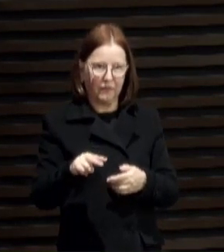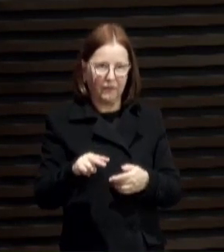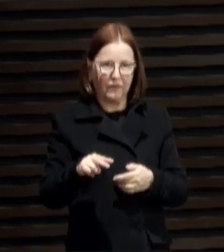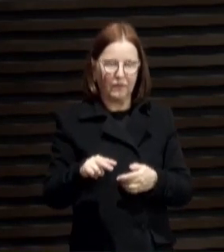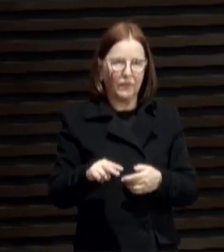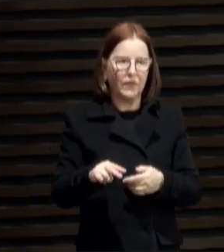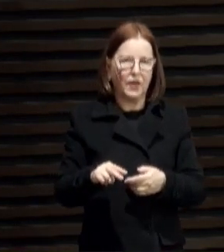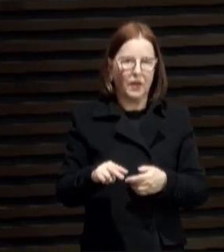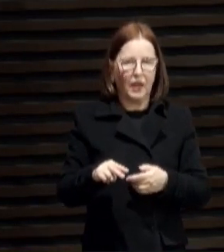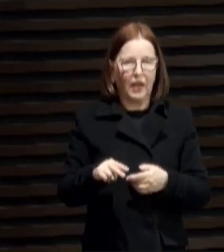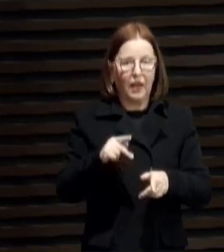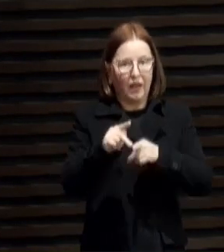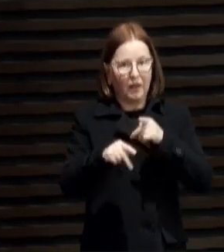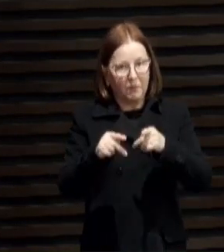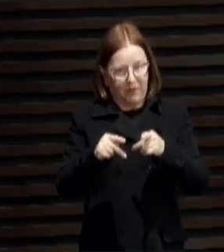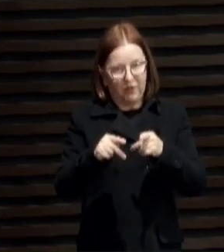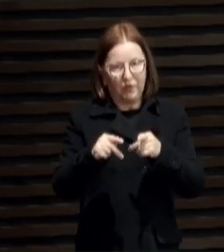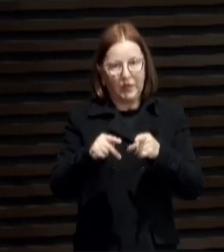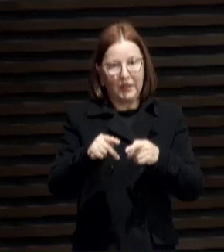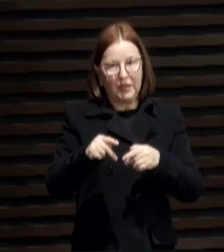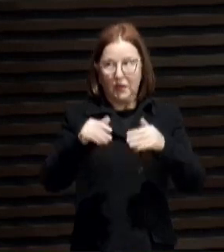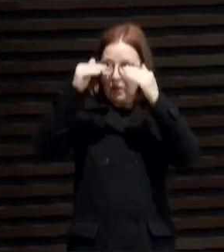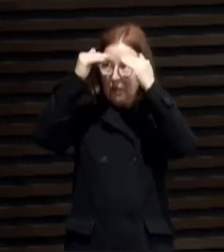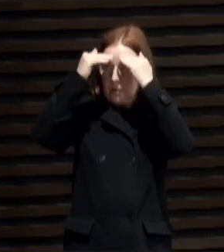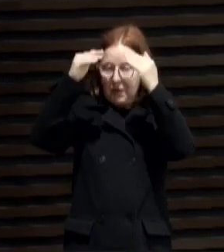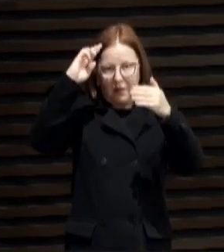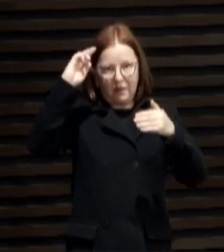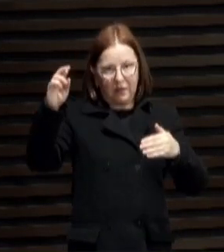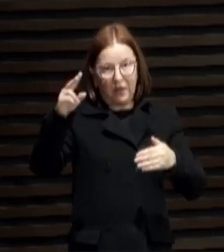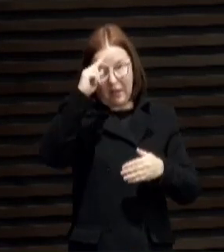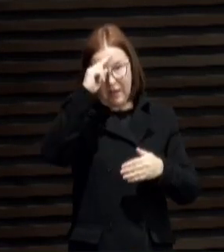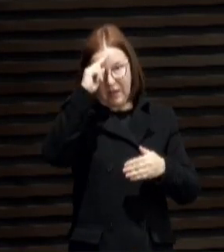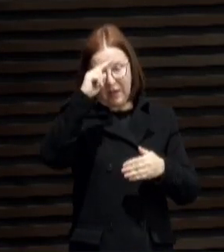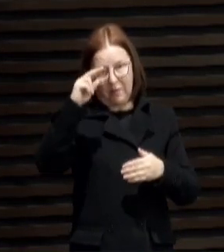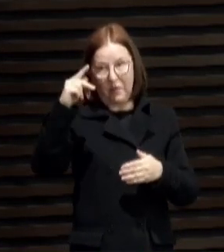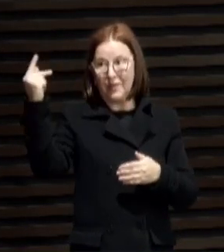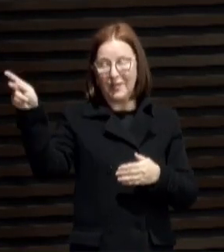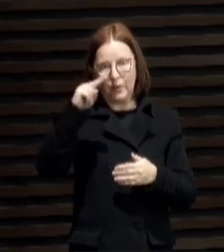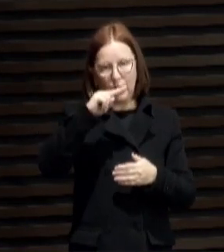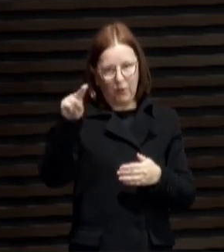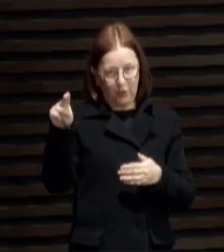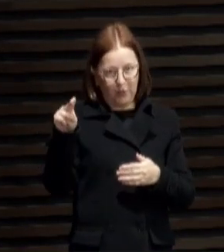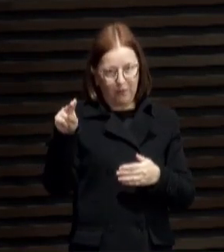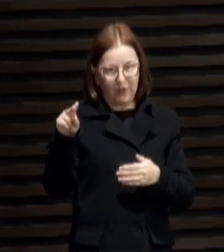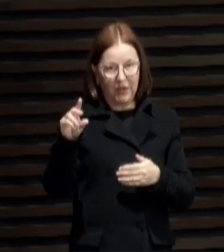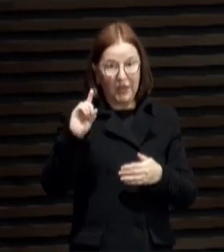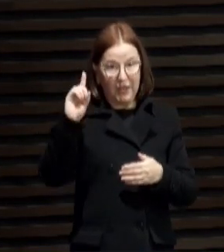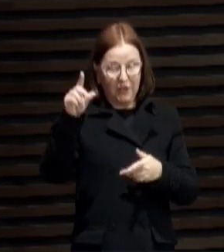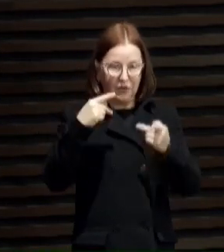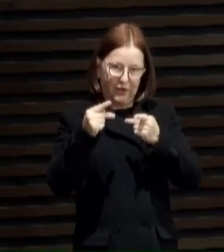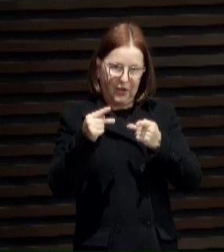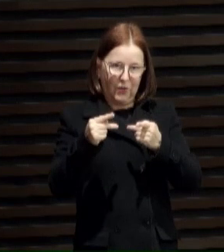Senhor e para os que se lembram do seu nome. Eles serão para mim particular